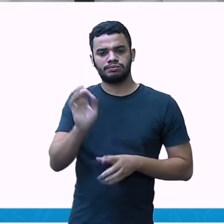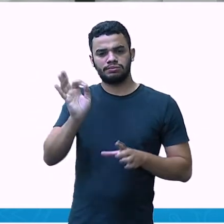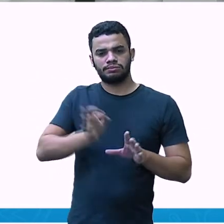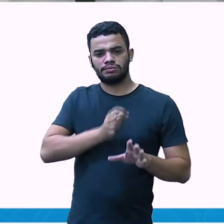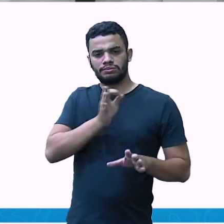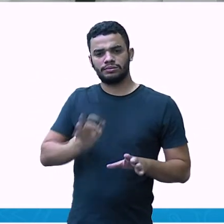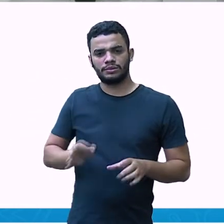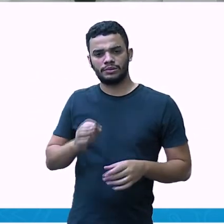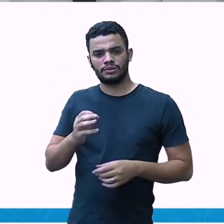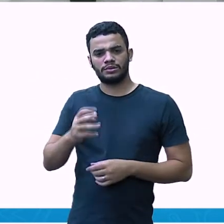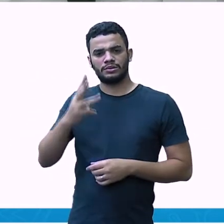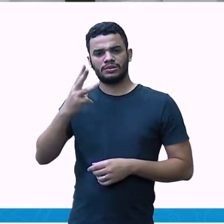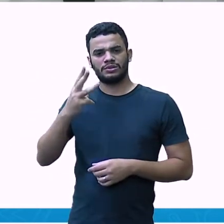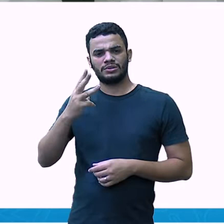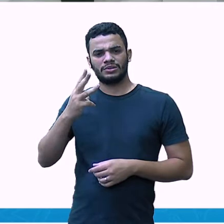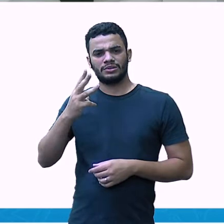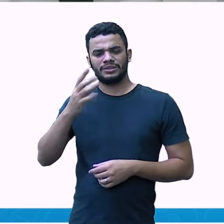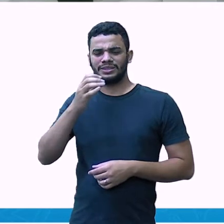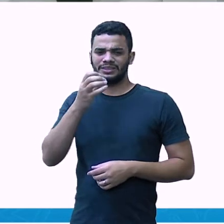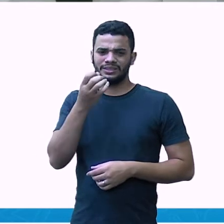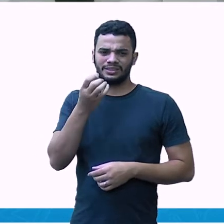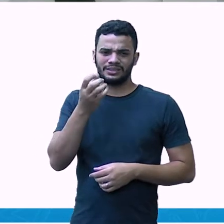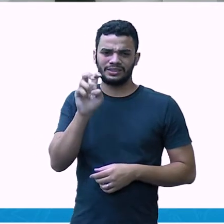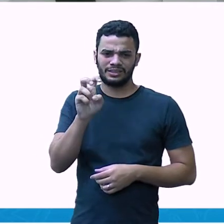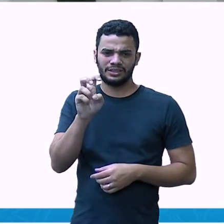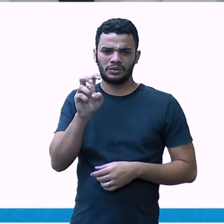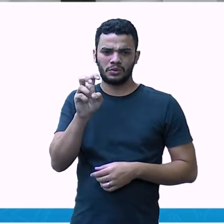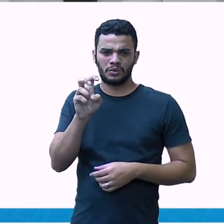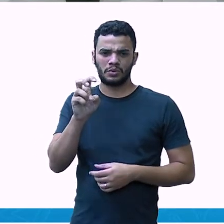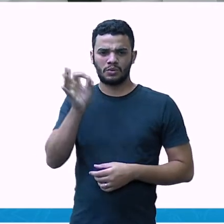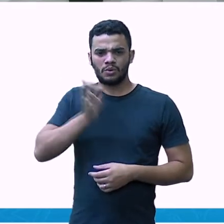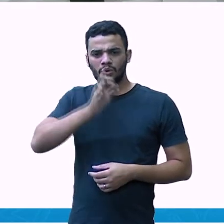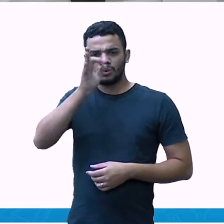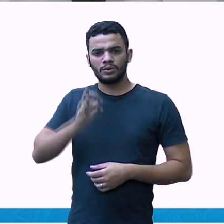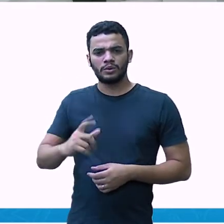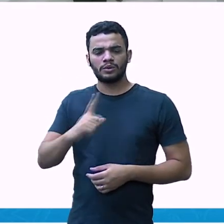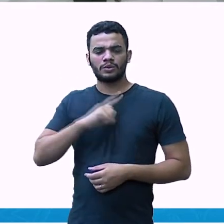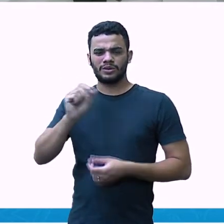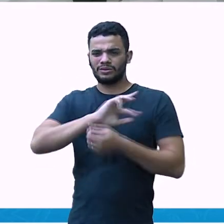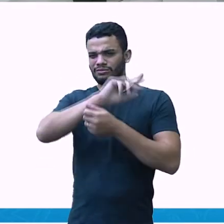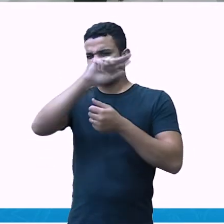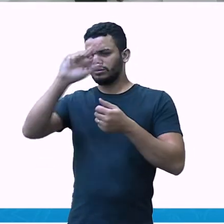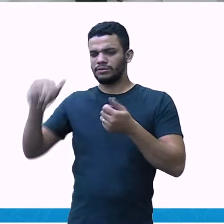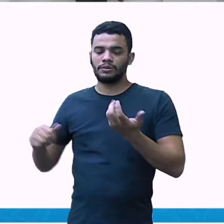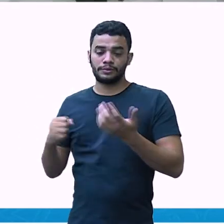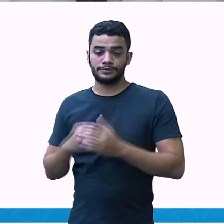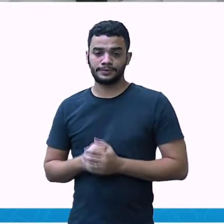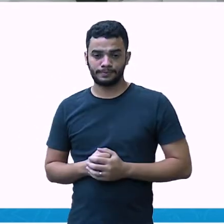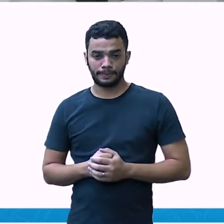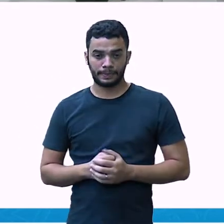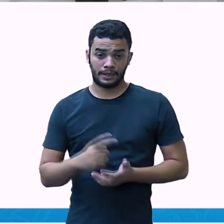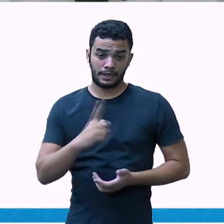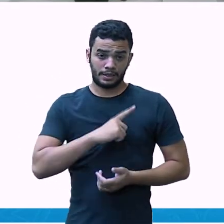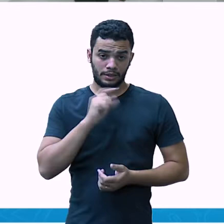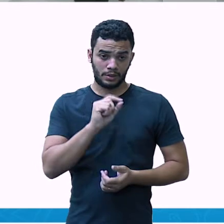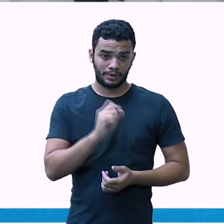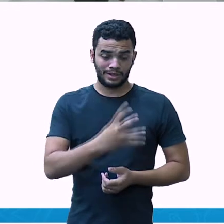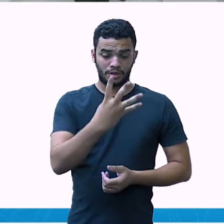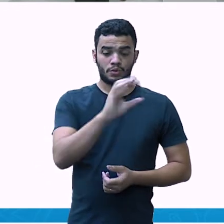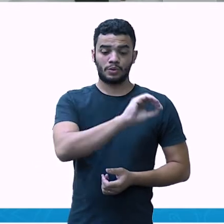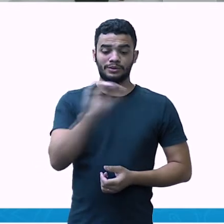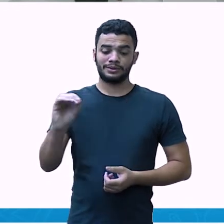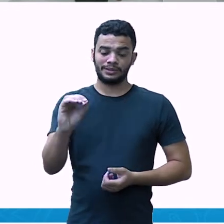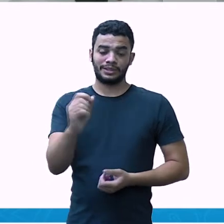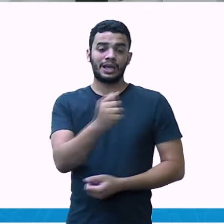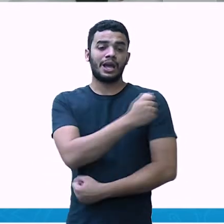alunos preferem futebol. Então, nós temos, o total é 400. Então,